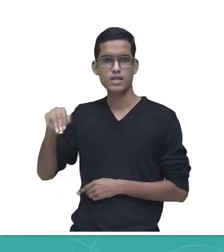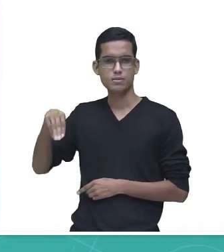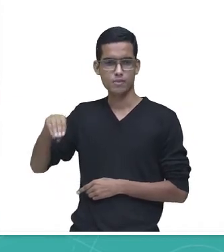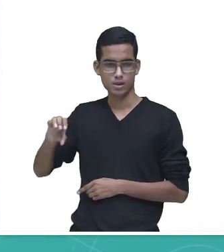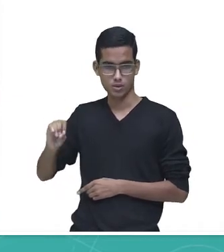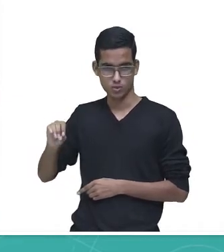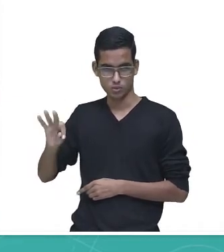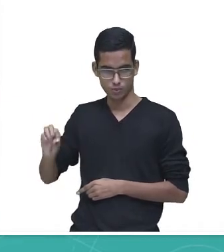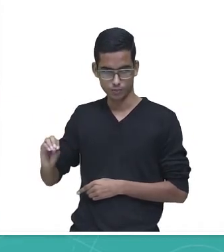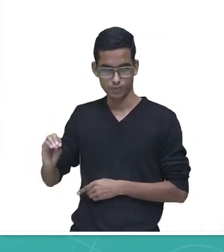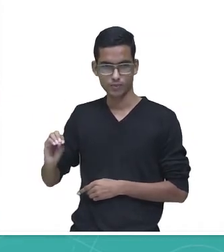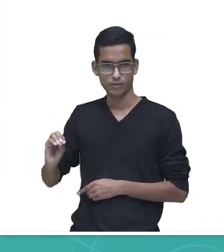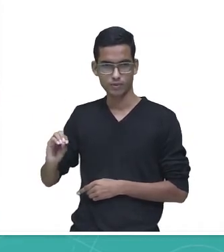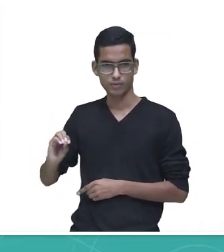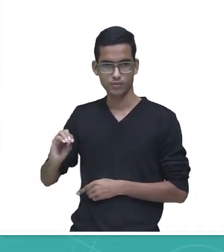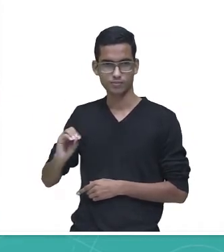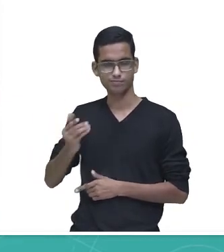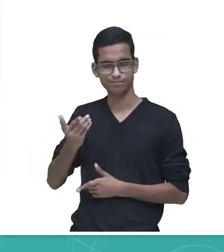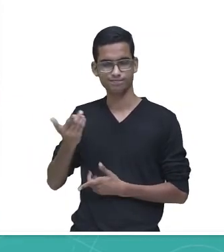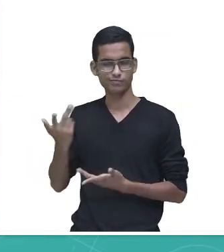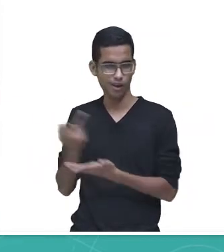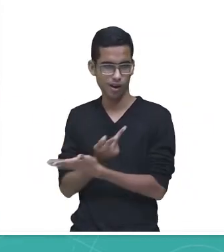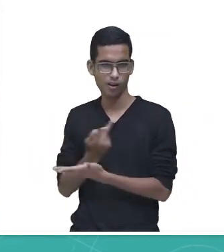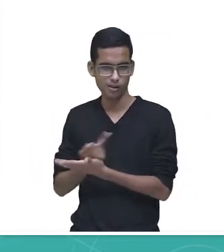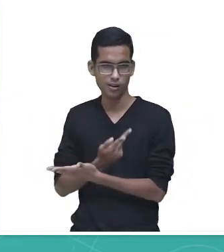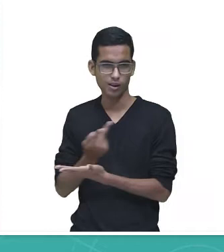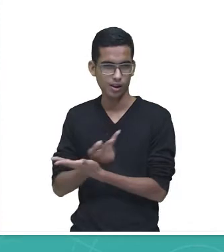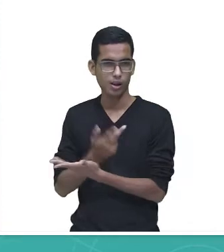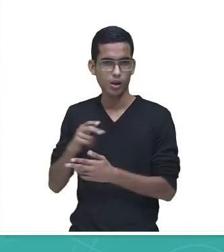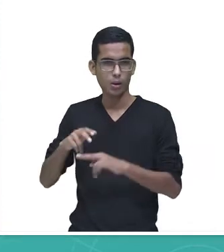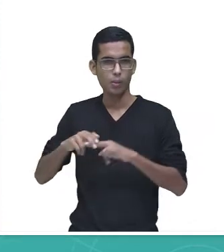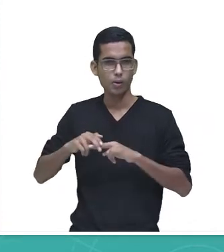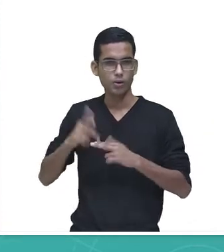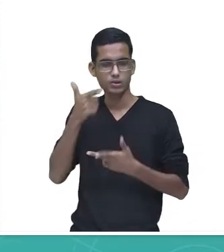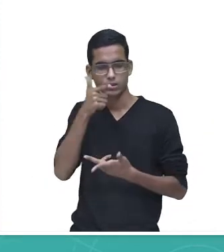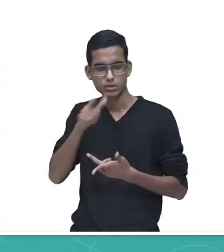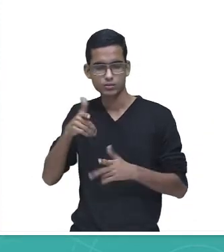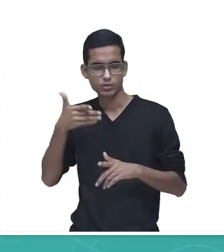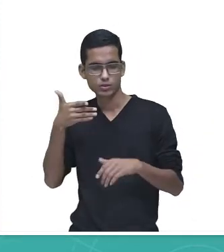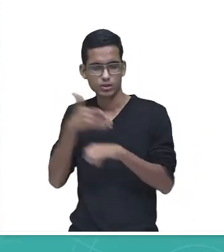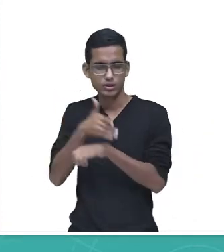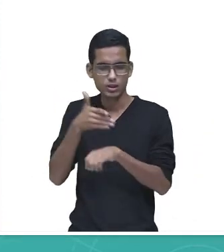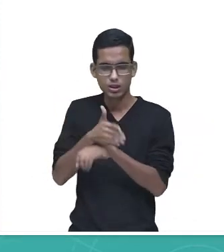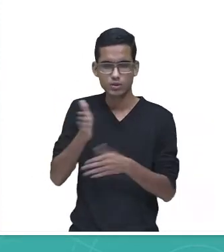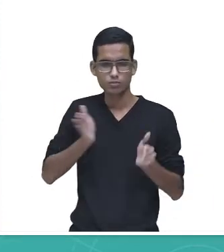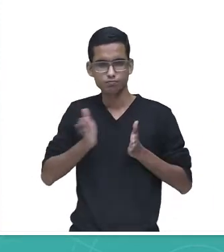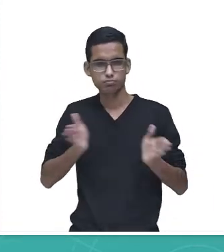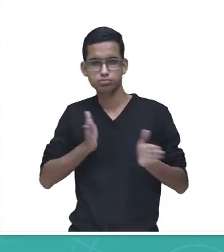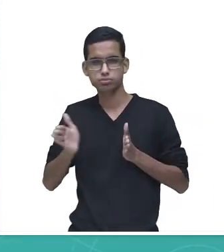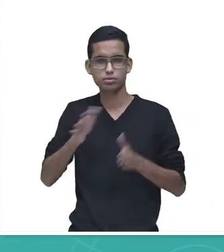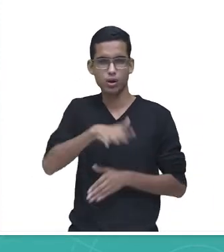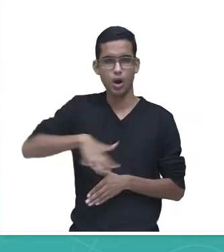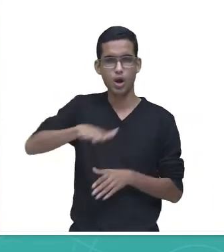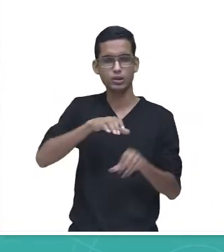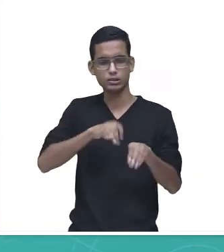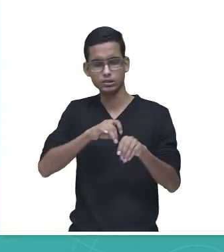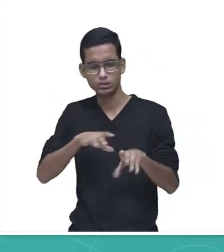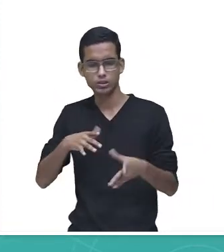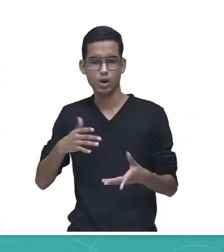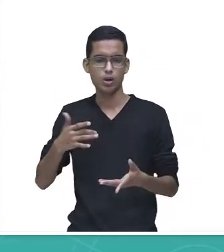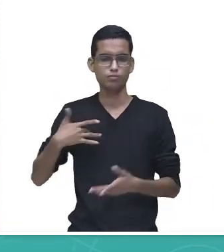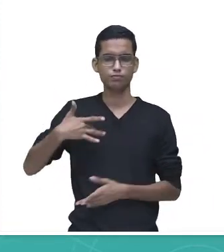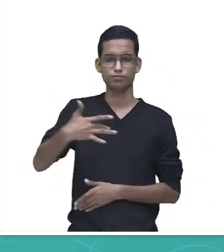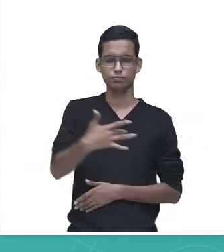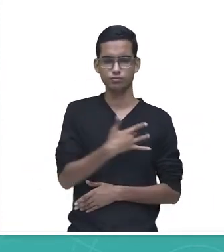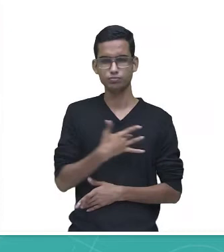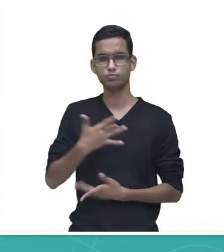ricos. Como eu falei para você, principalmente no quesito acesso aos serviços básicos de saúde, educação, transporte,